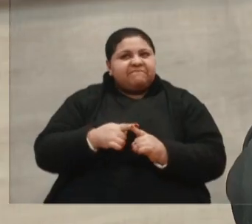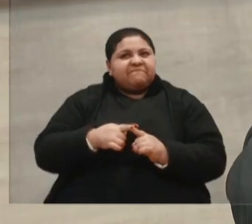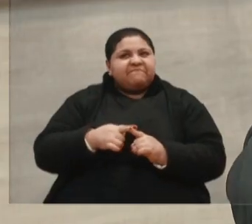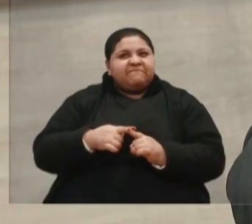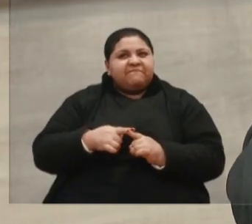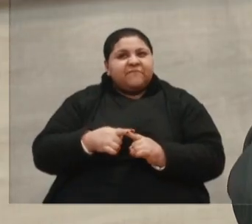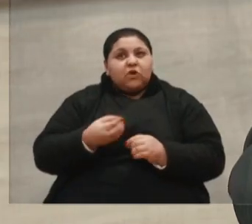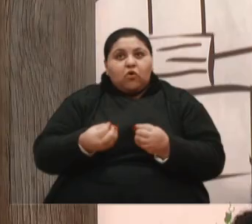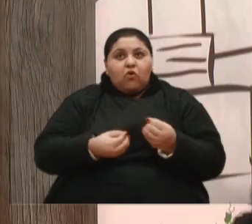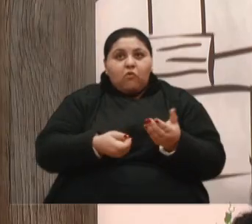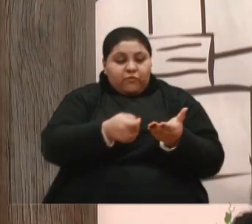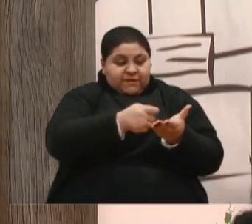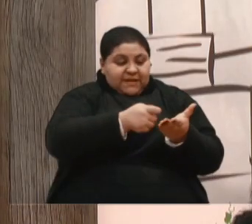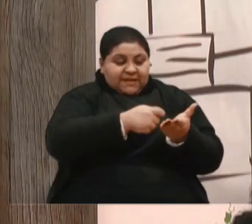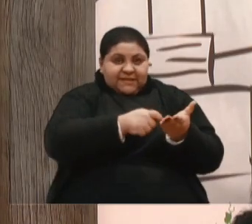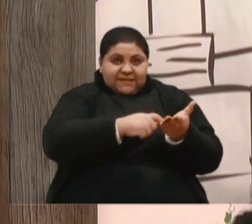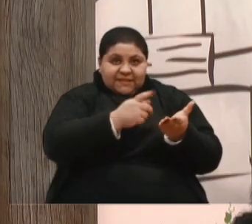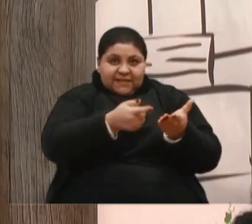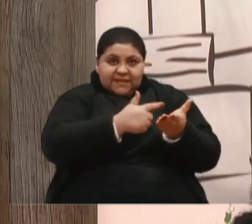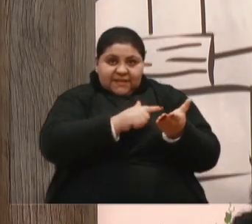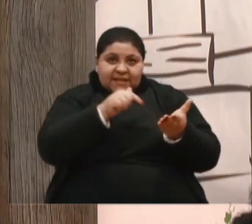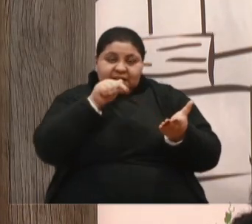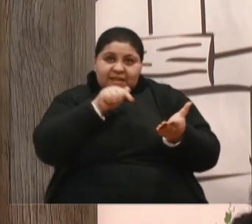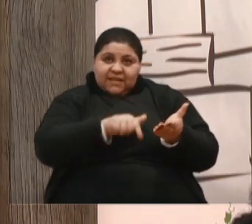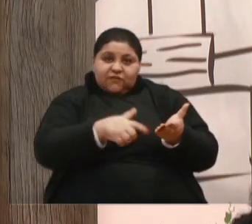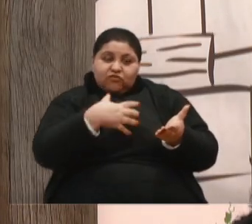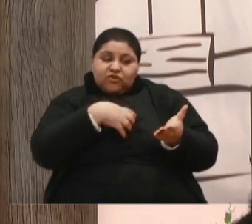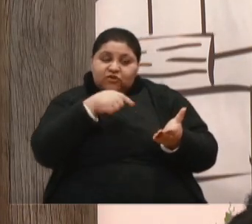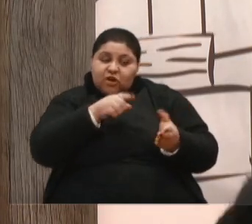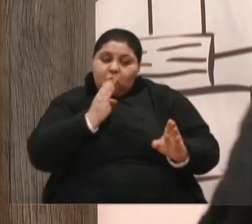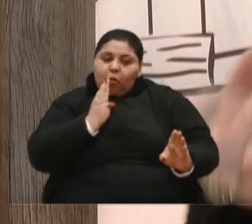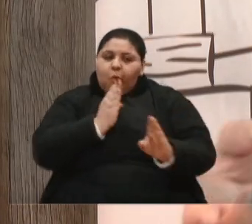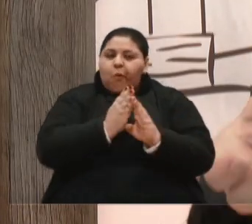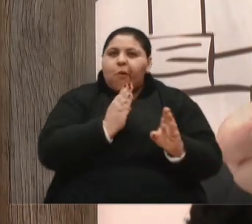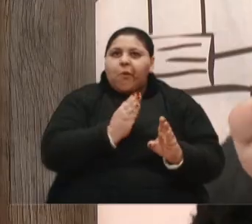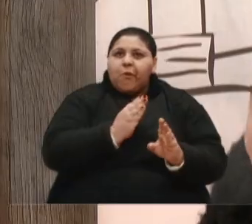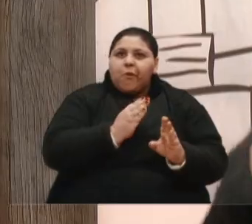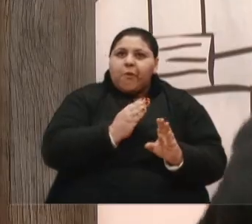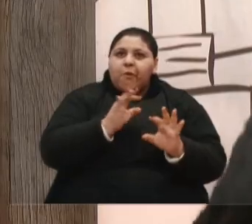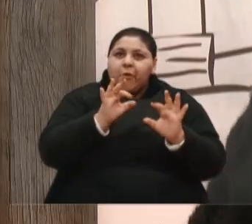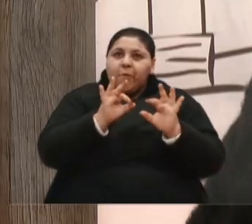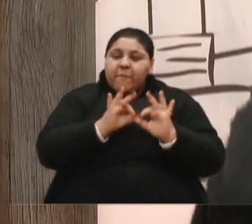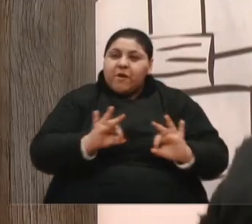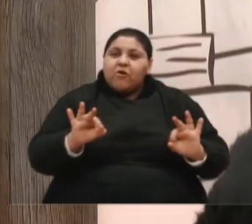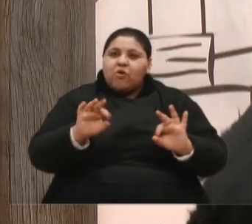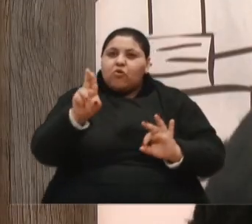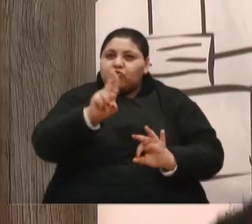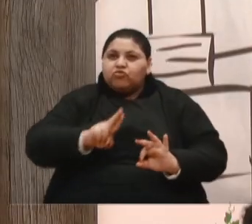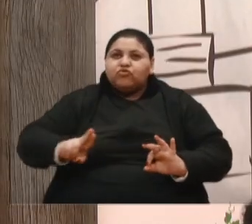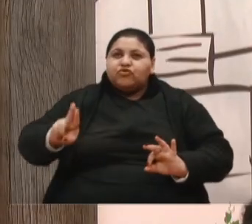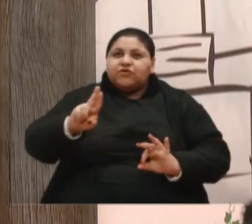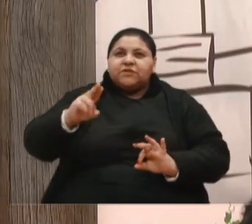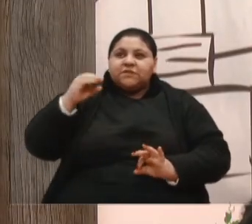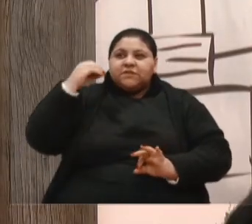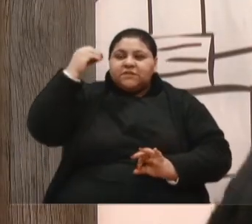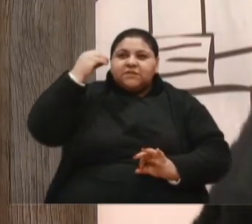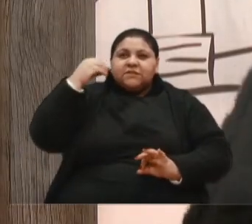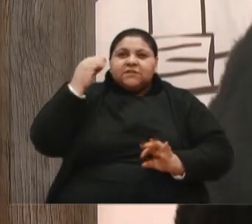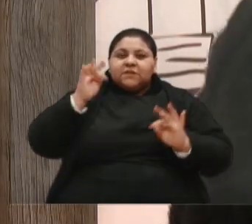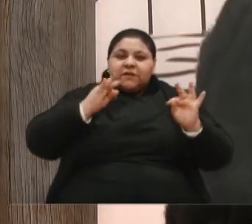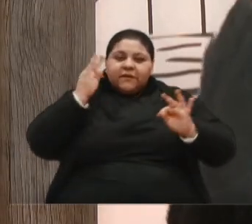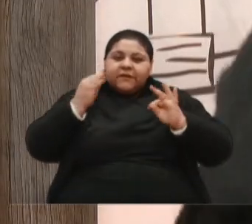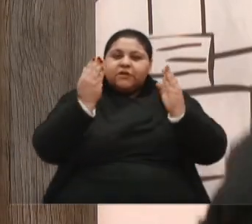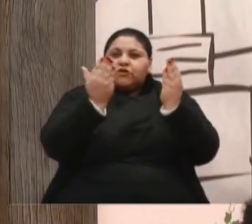até porque assim como está escrito, né? Para mim foi esse o meio que eu encontrei. Me curar pela